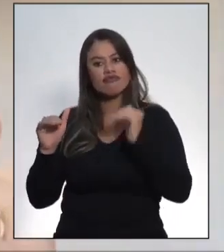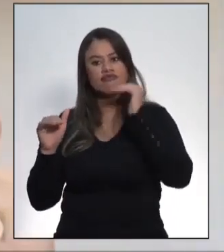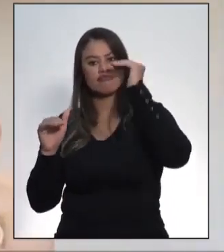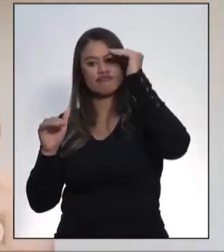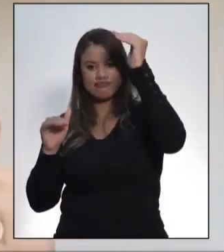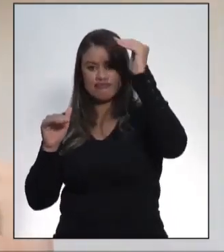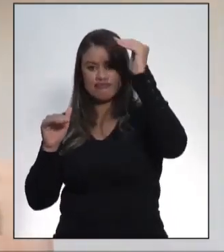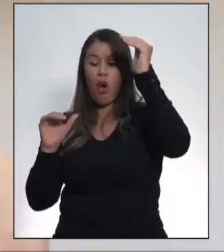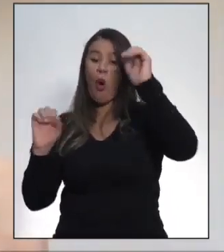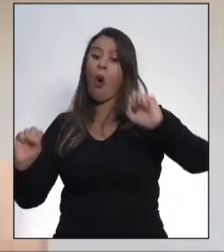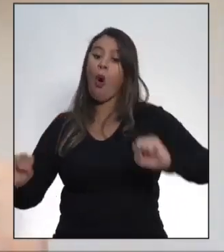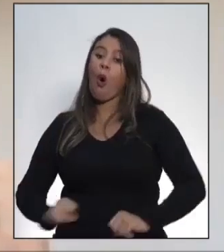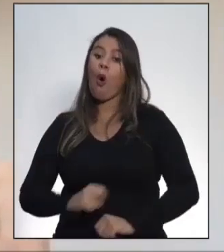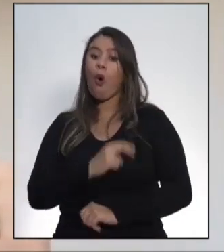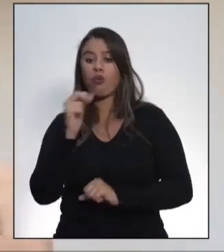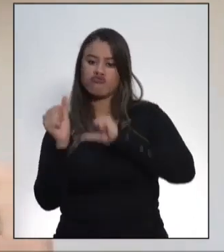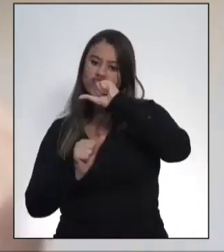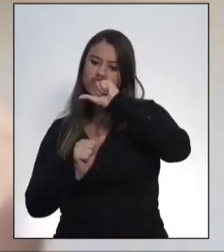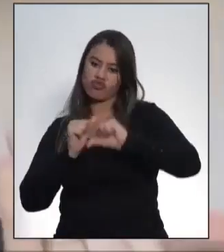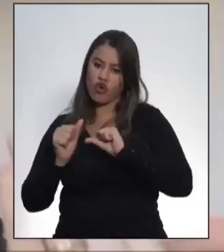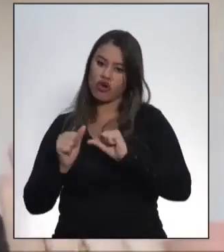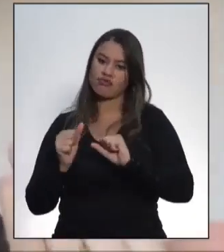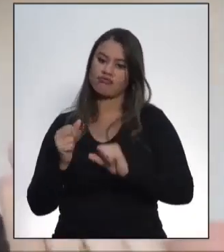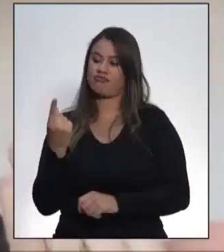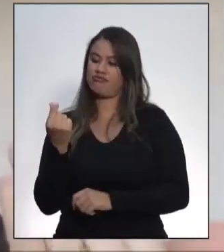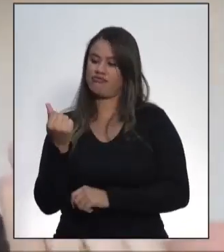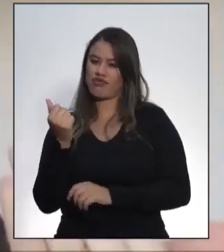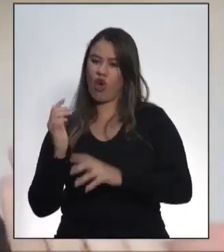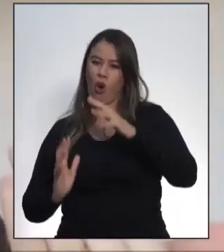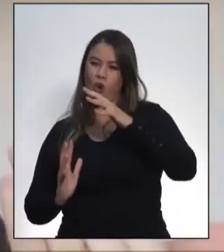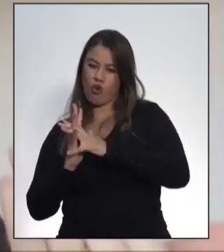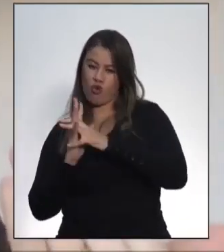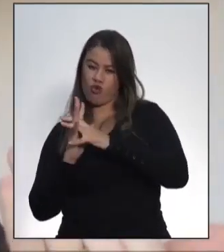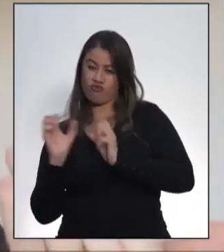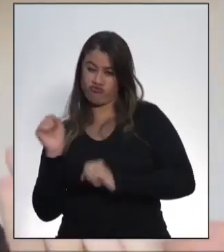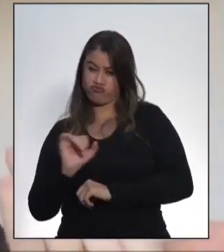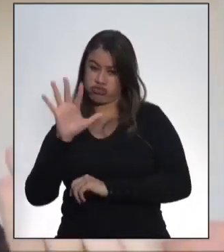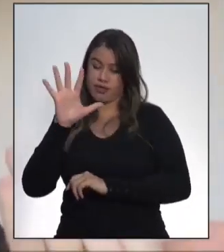volume maior, ou você pode ofertar produtos de luxo,